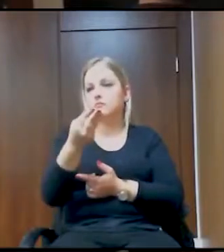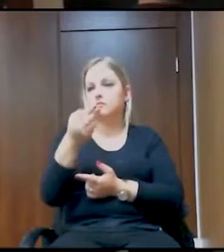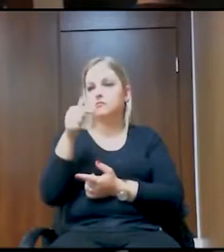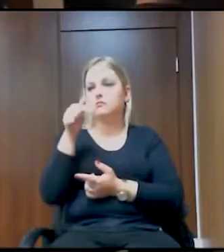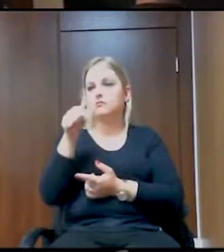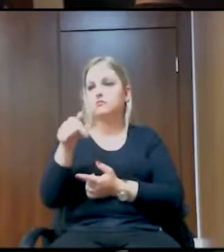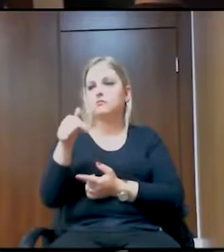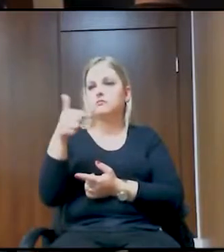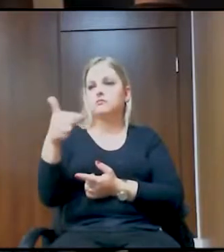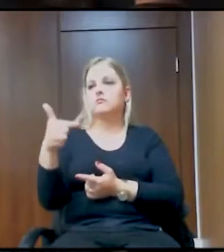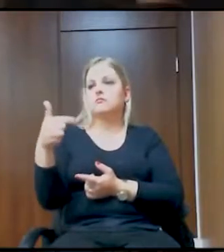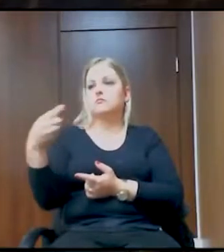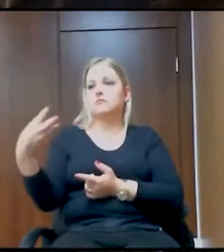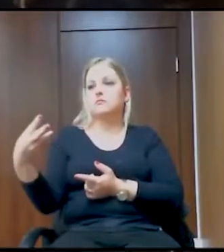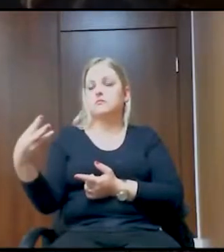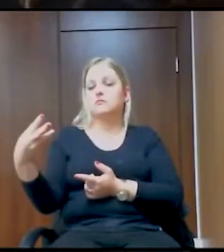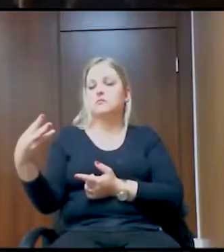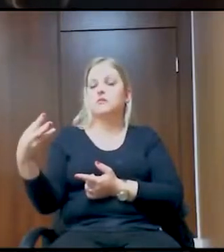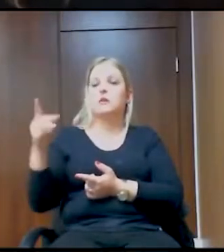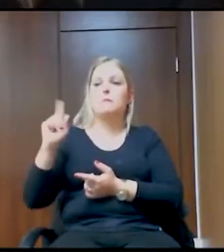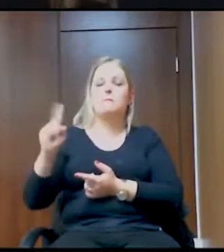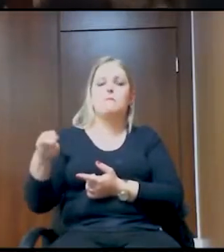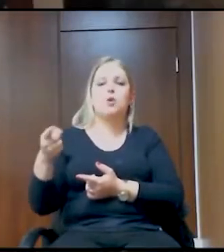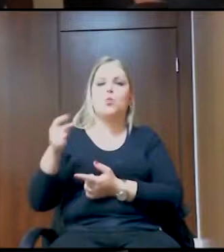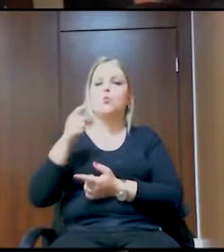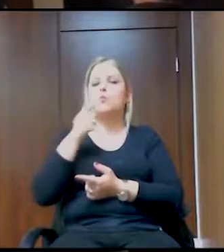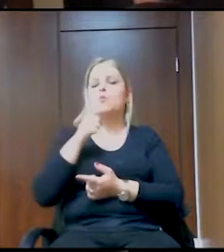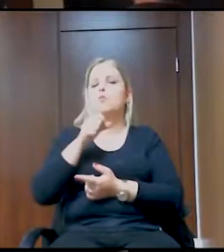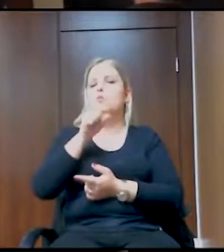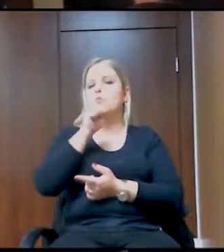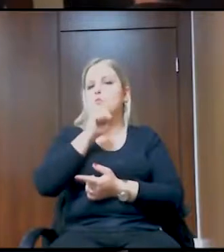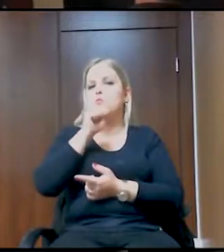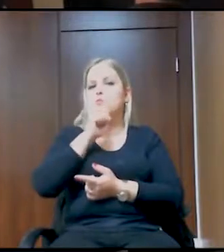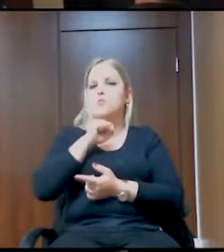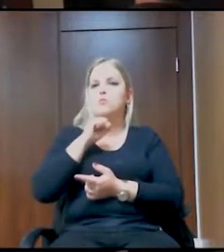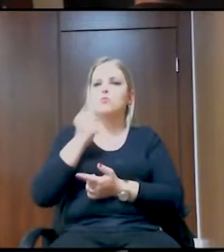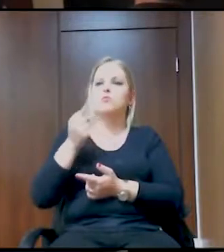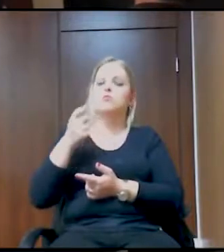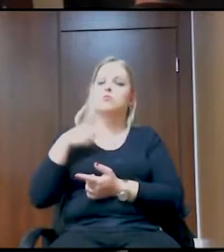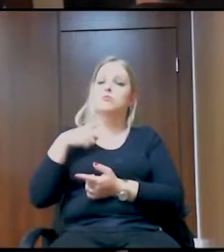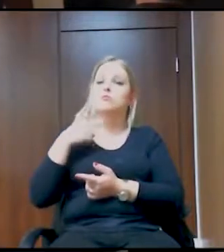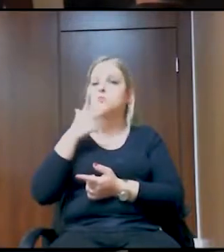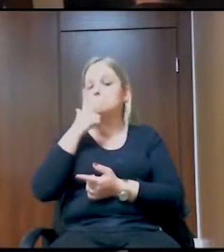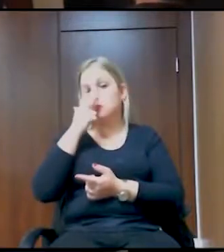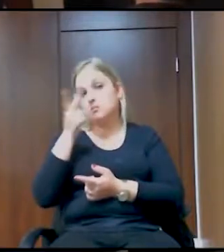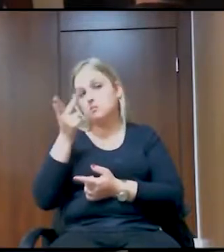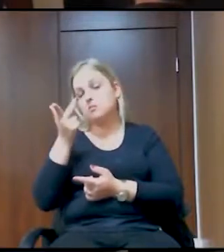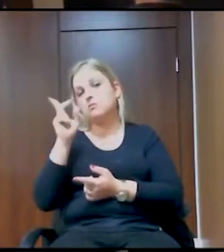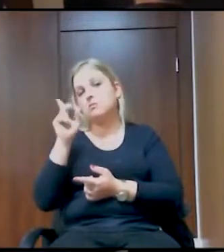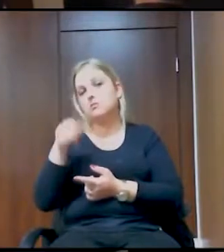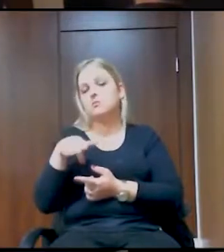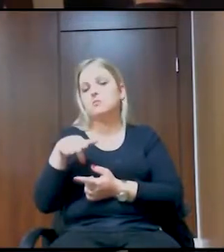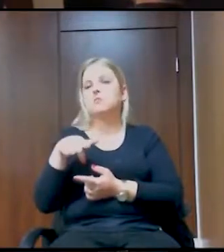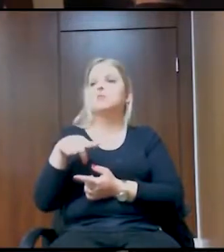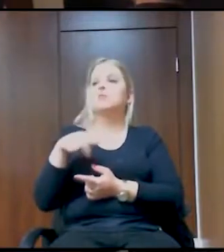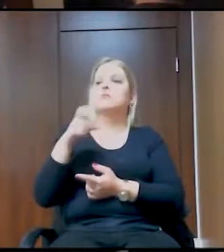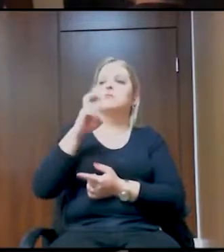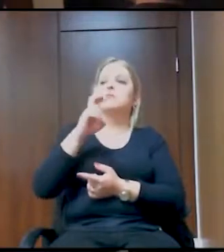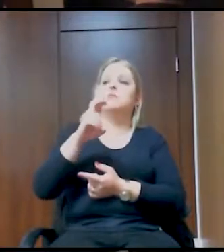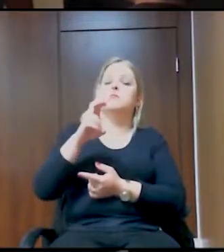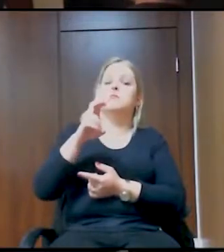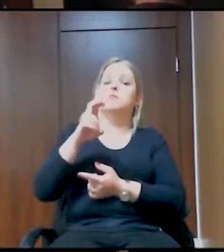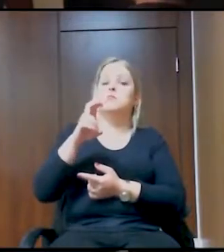1.723.000 idosos, né? E eu acho que de tudo isso, eu acho que tem mais ou menos uns 500.000